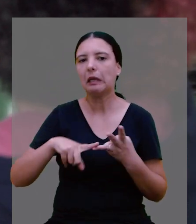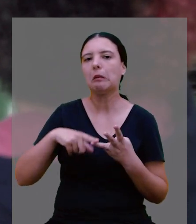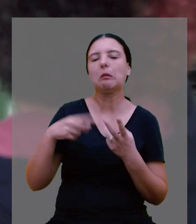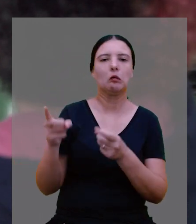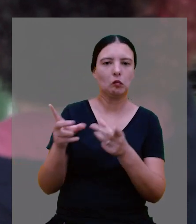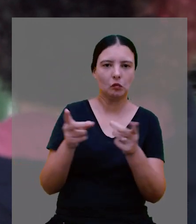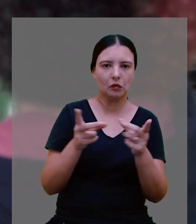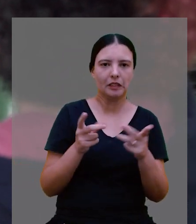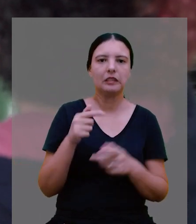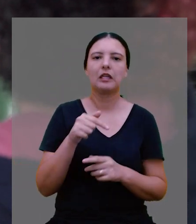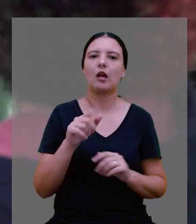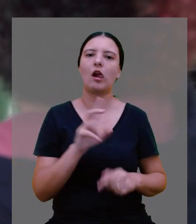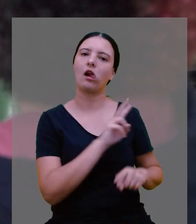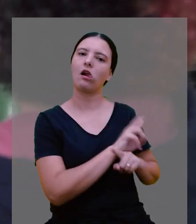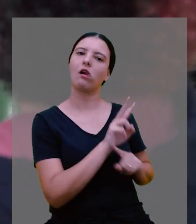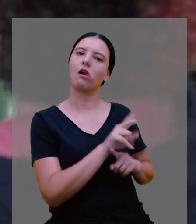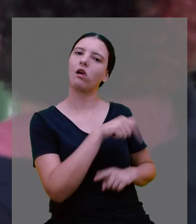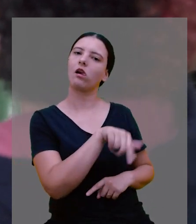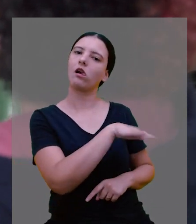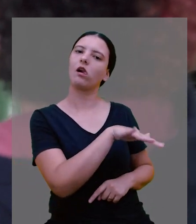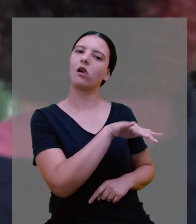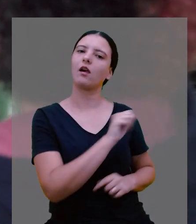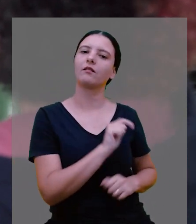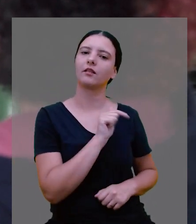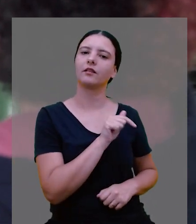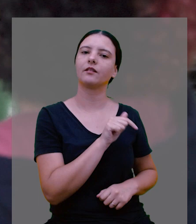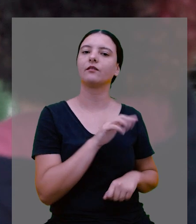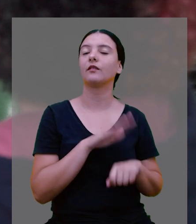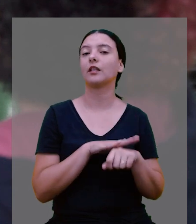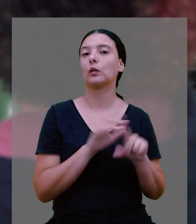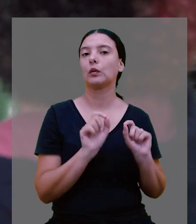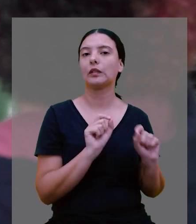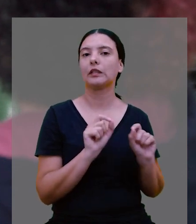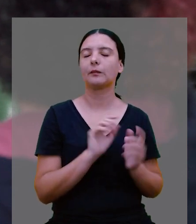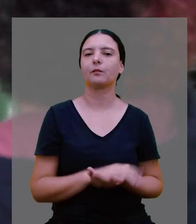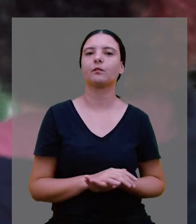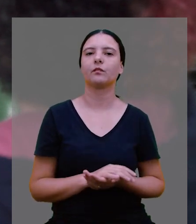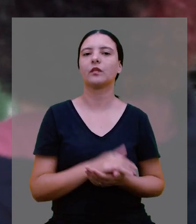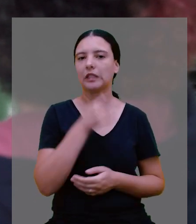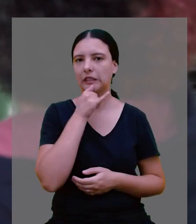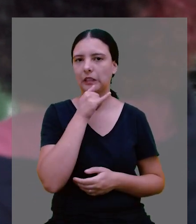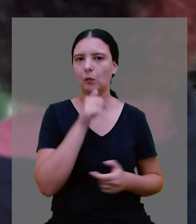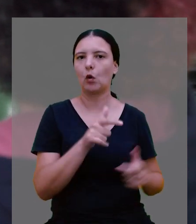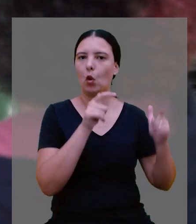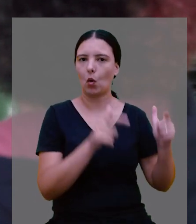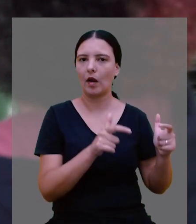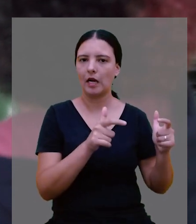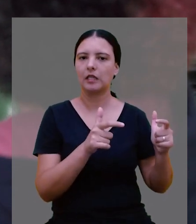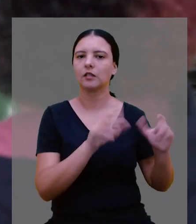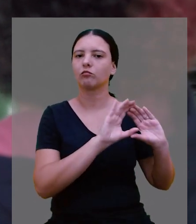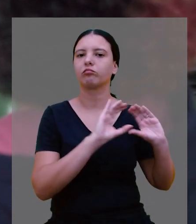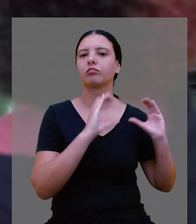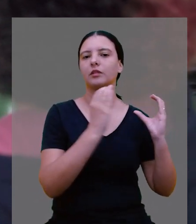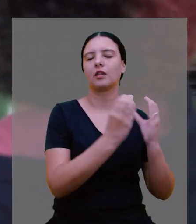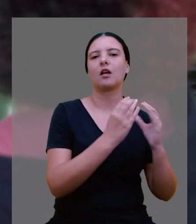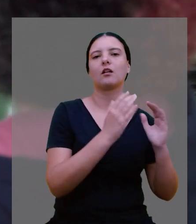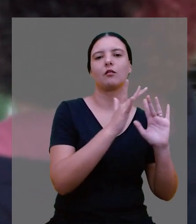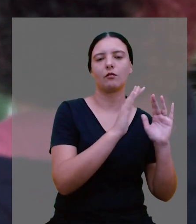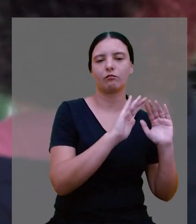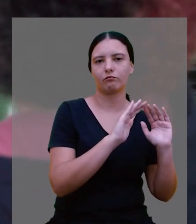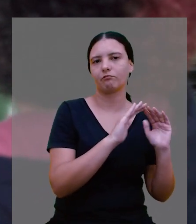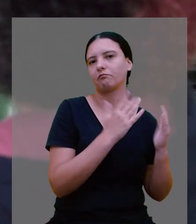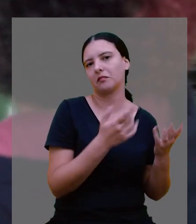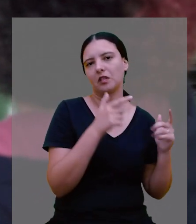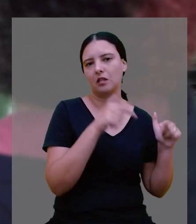quem, querem tomar conta das minas. O que elas fazem? Elas chegam num lugar que tem uma mina, tem uma comunidade africana